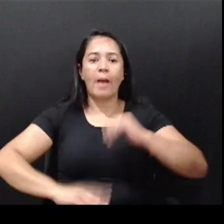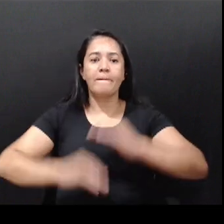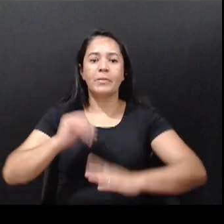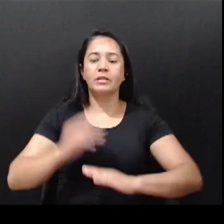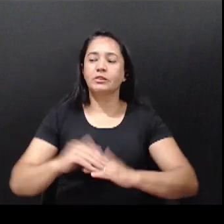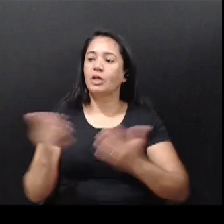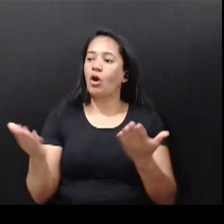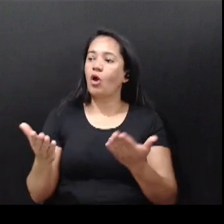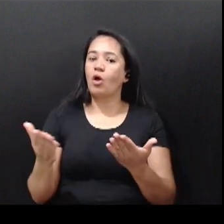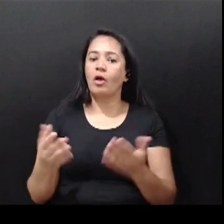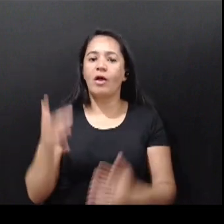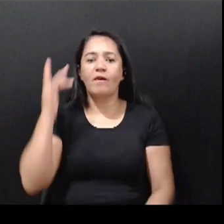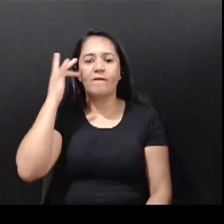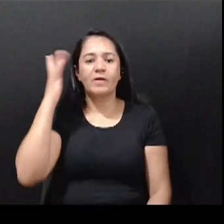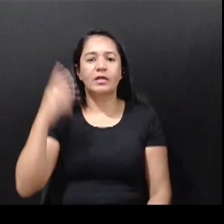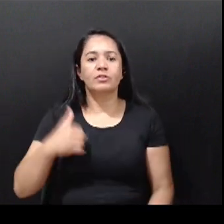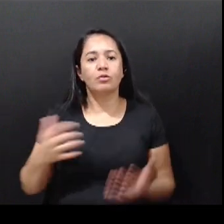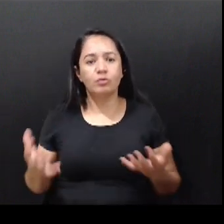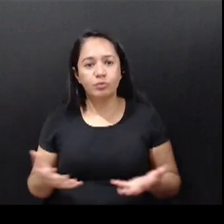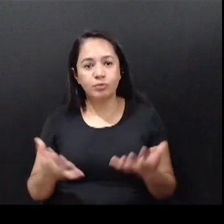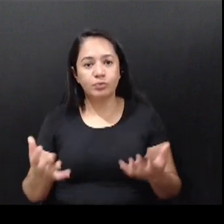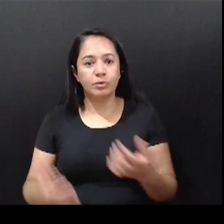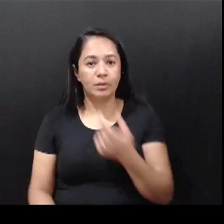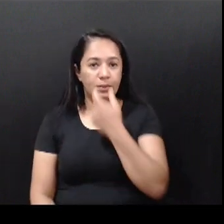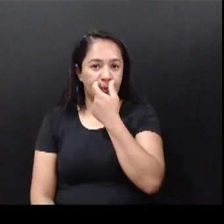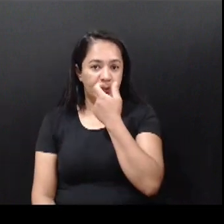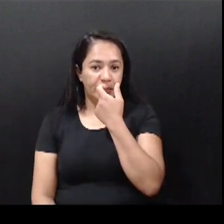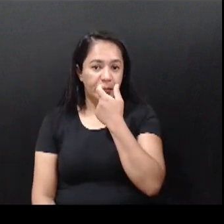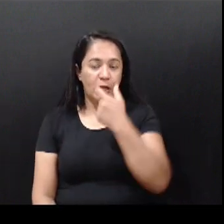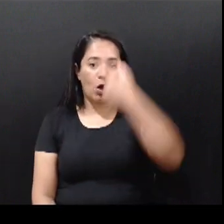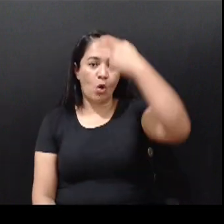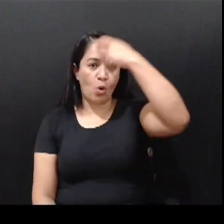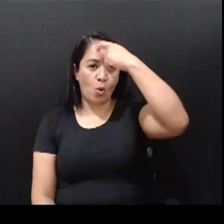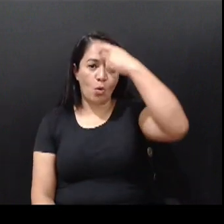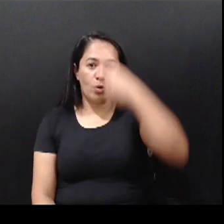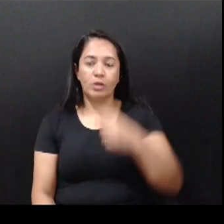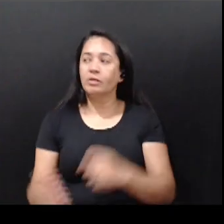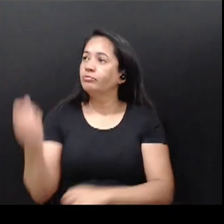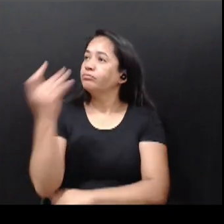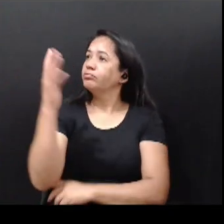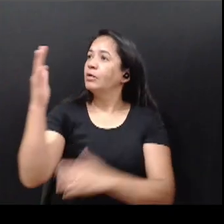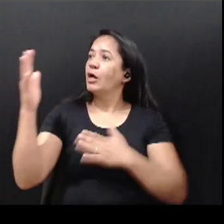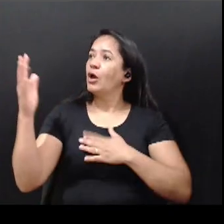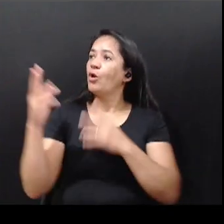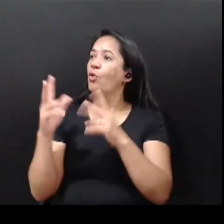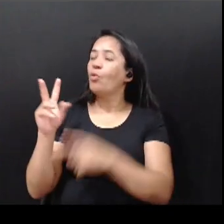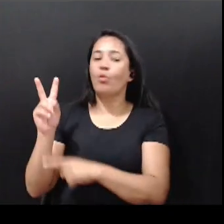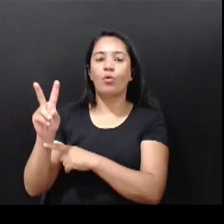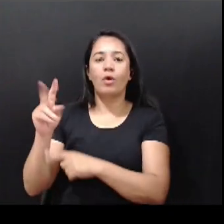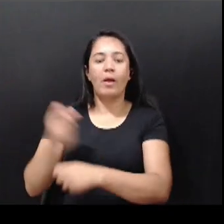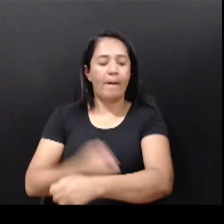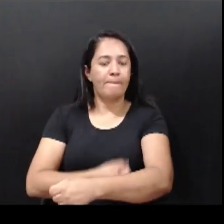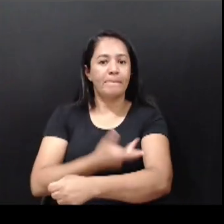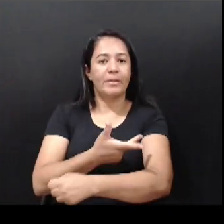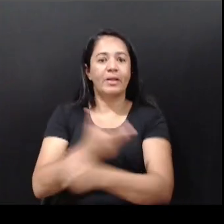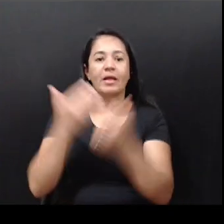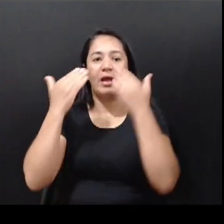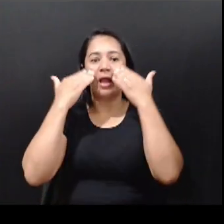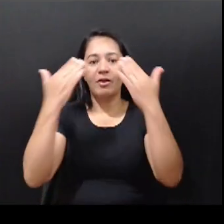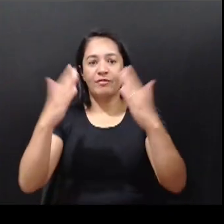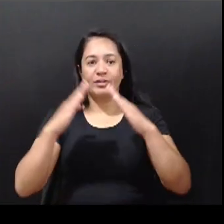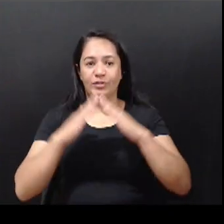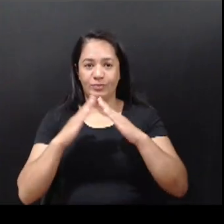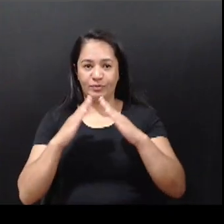eu vou contribuir, sou consciente, cuido da árvore aqui do meu bairro, plantei uma árvore em frente à minha casa, vou colocar